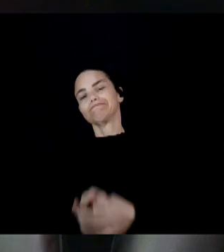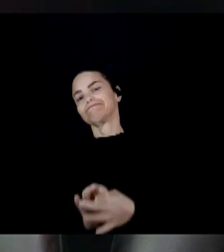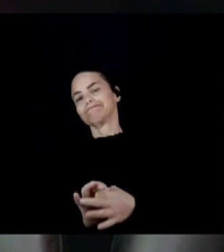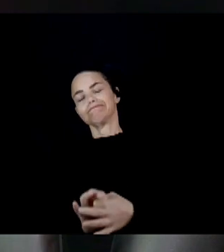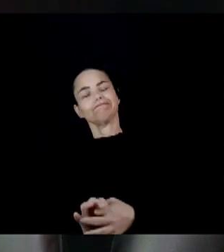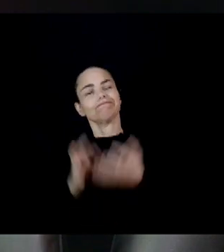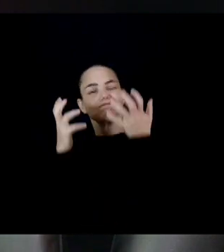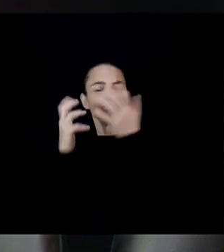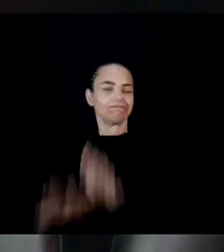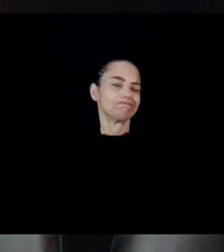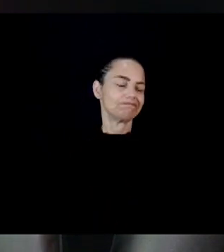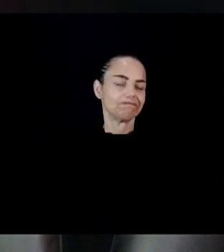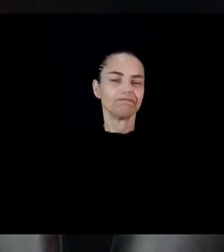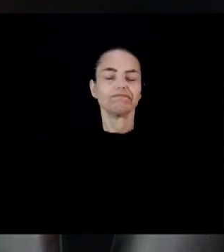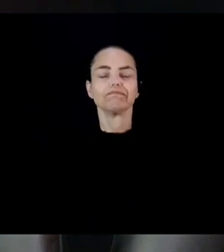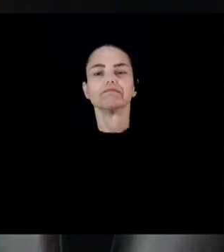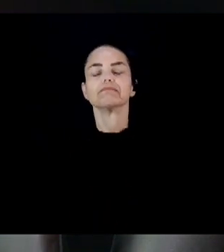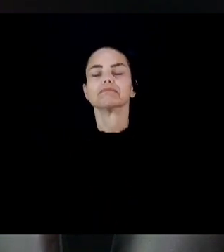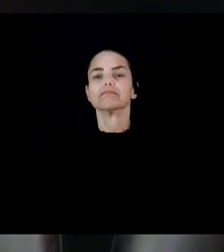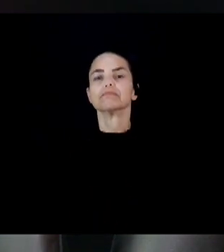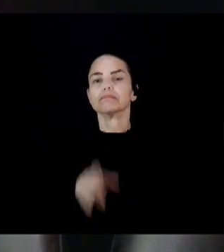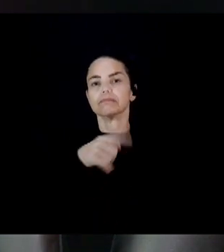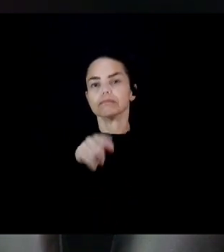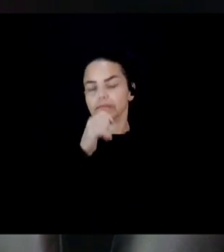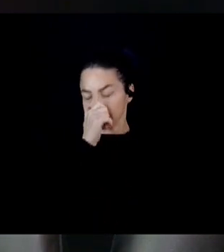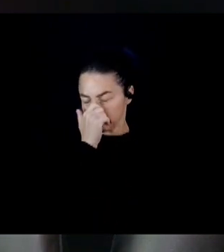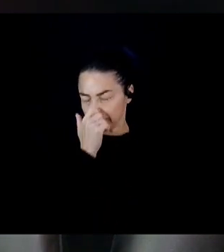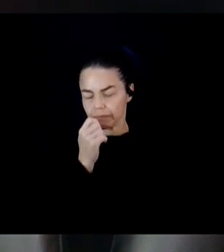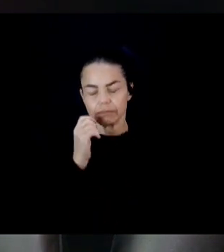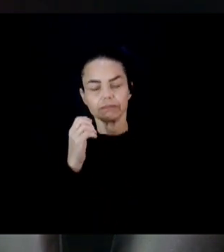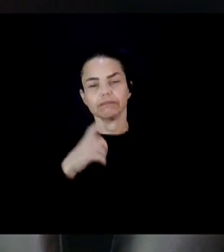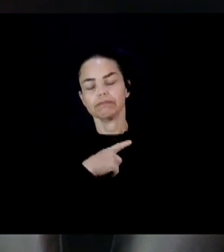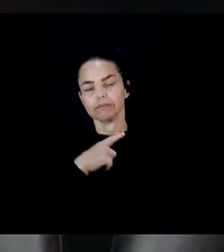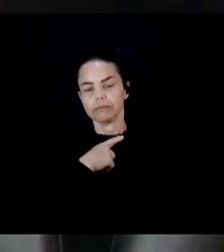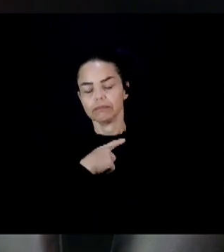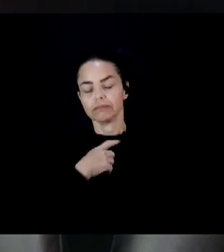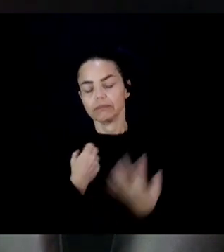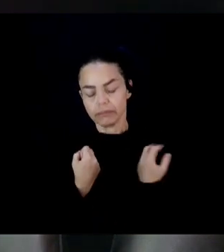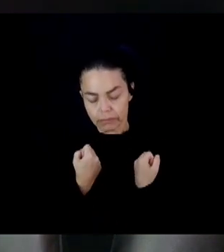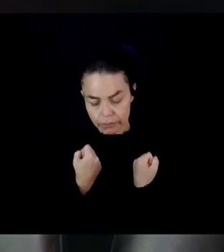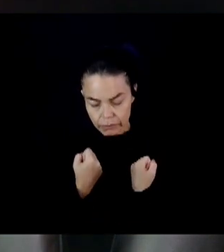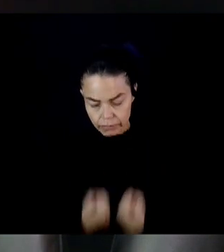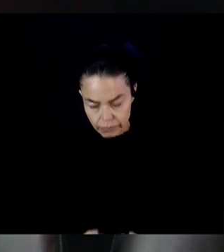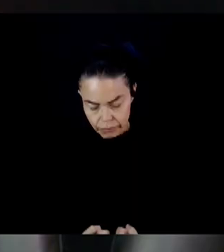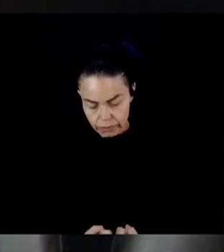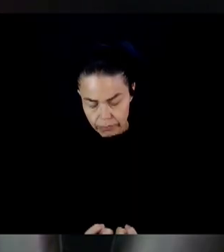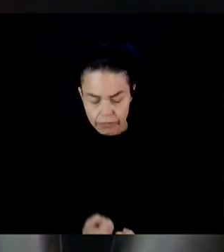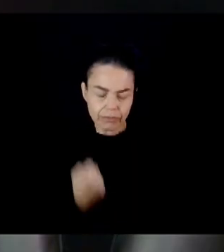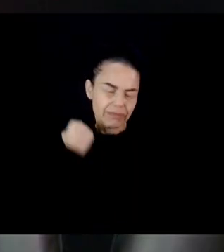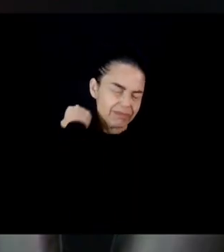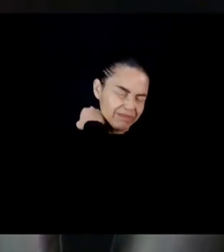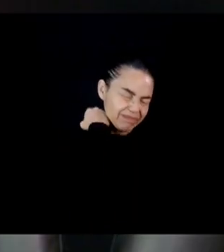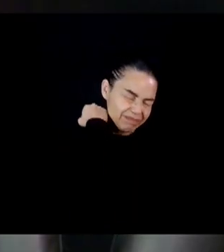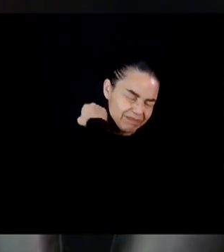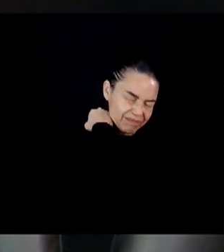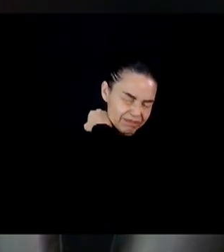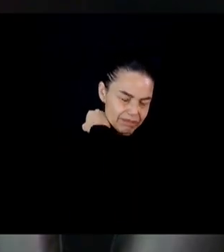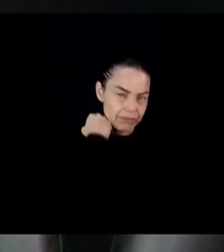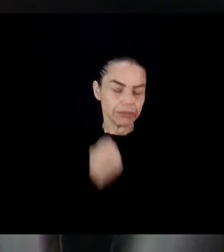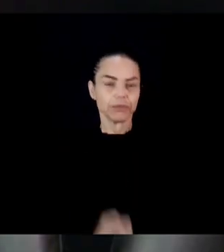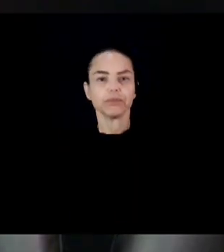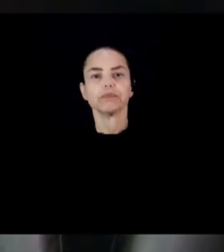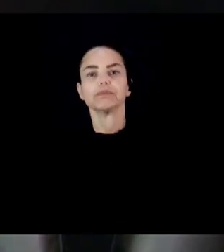né? Quando a gente vai tendo uma sobrecarga também de estresse crônico, né?